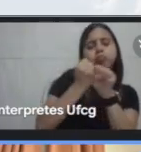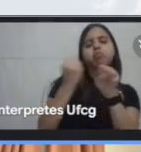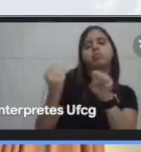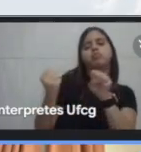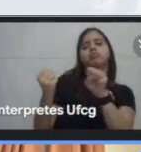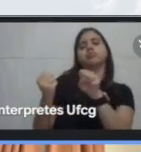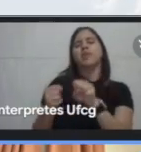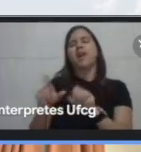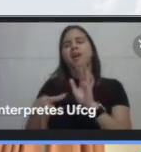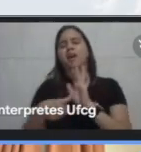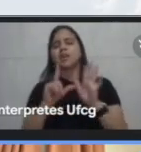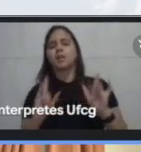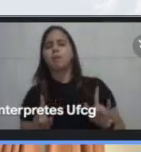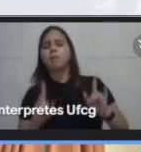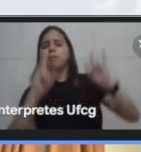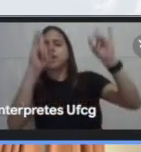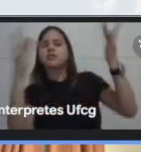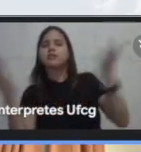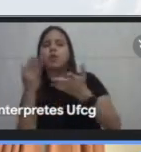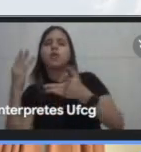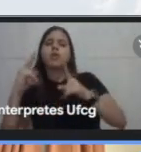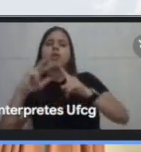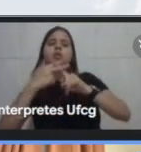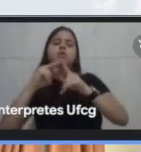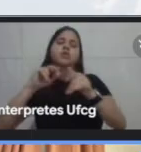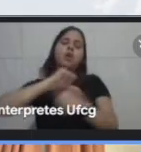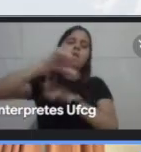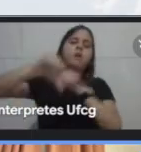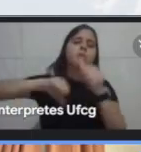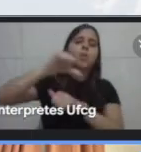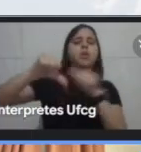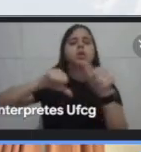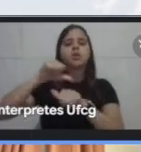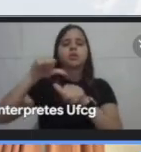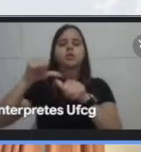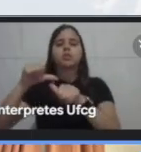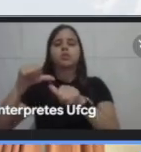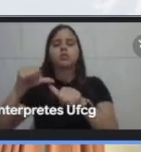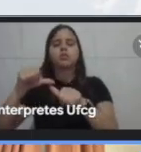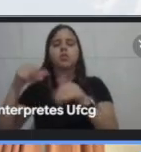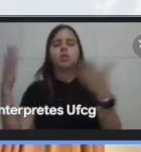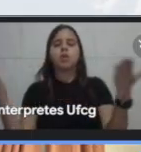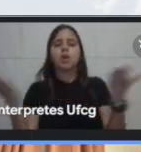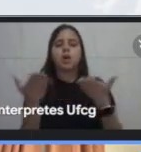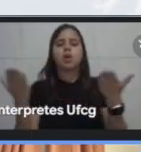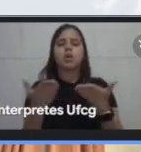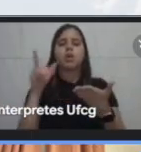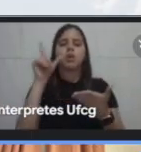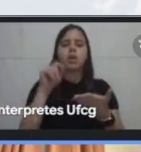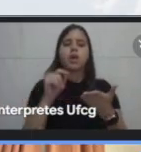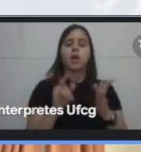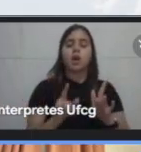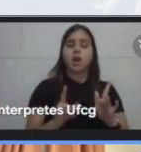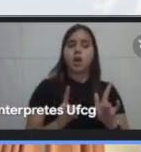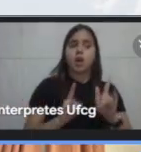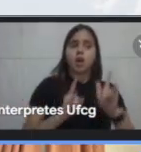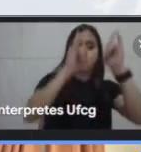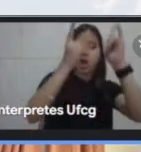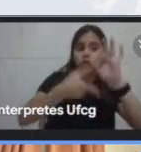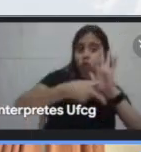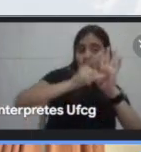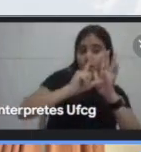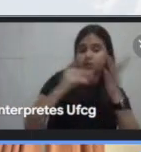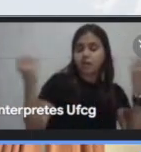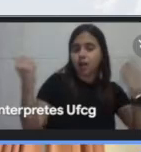um prédio e acabou sendo reformado para virar um local comercial, por exemplo. Então, precisa